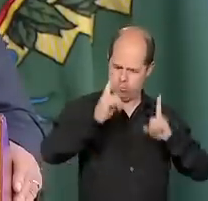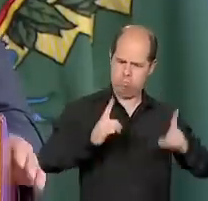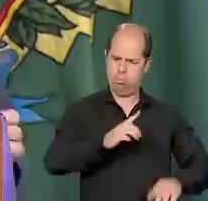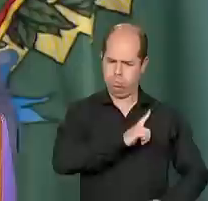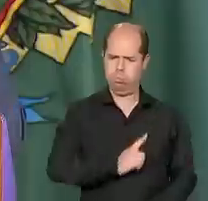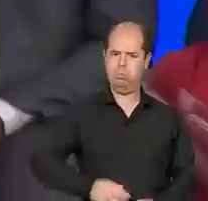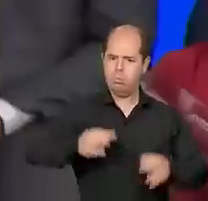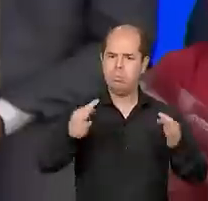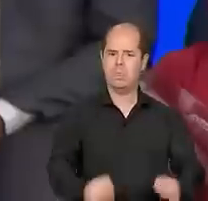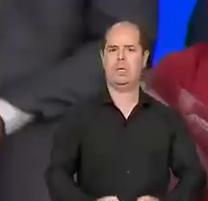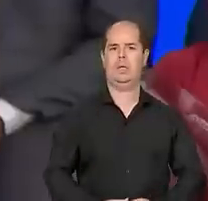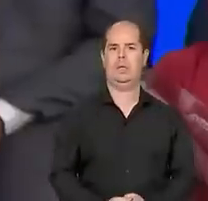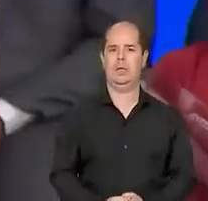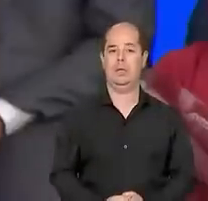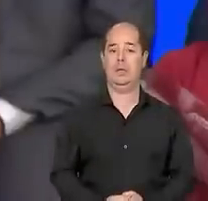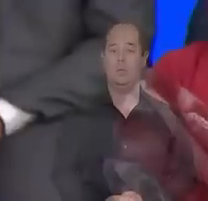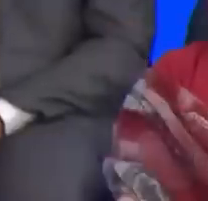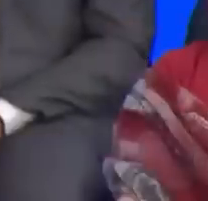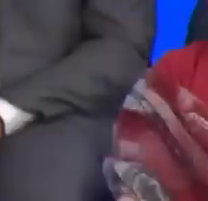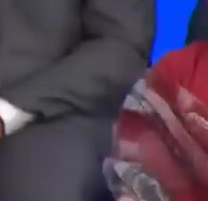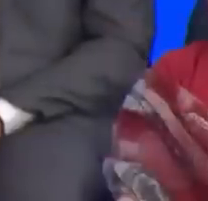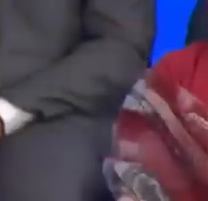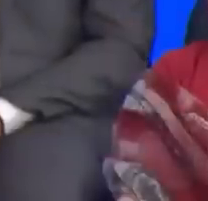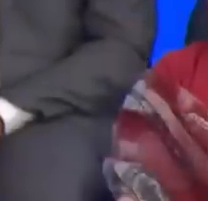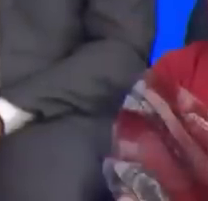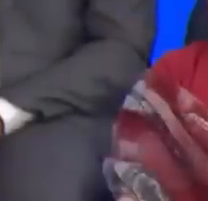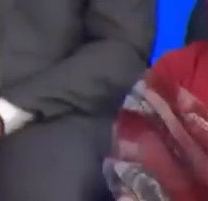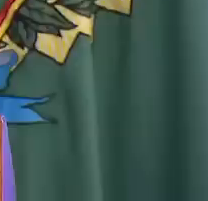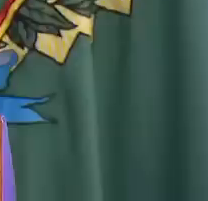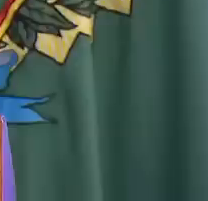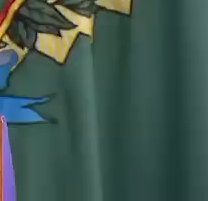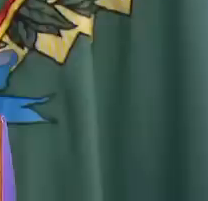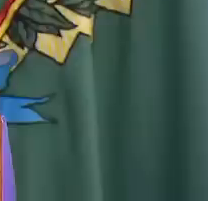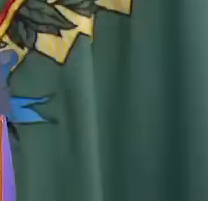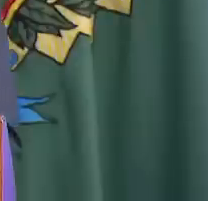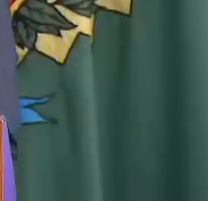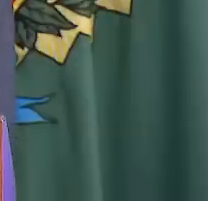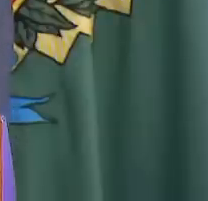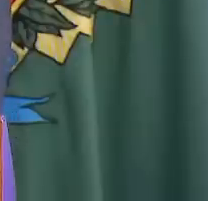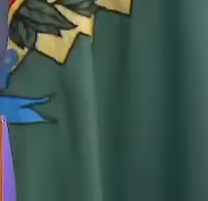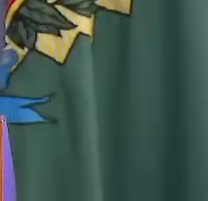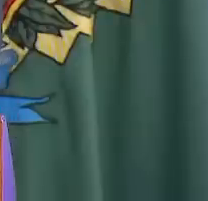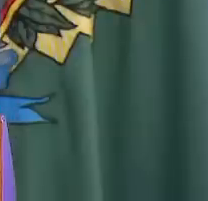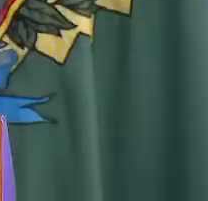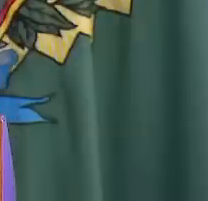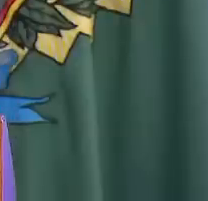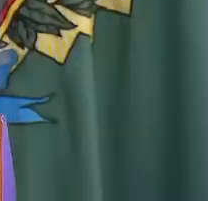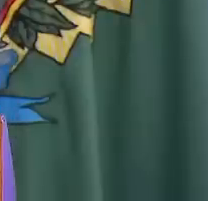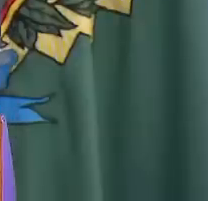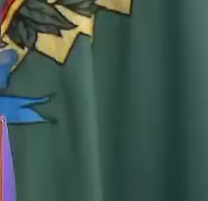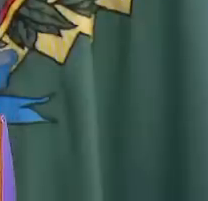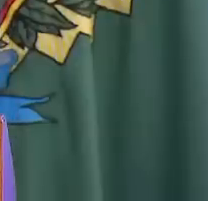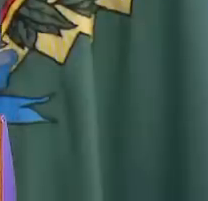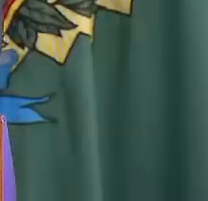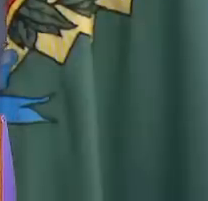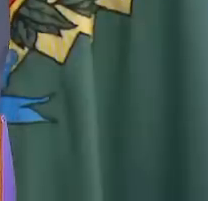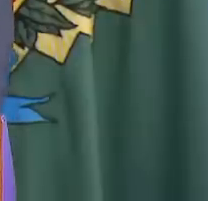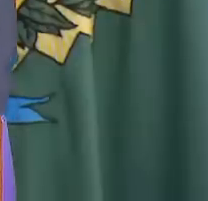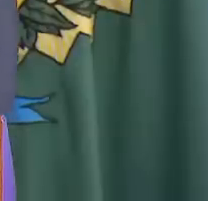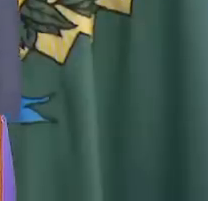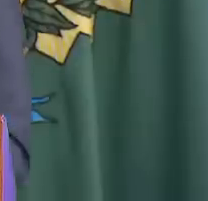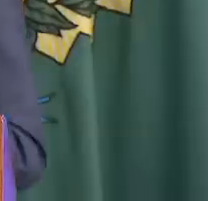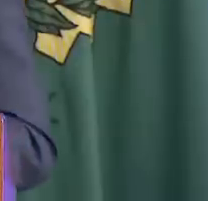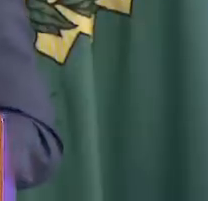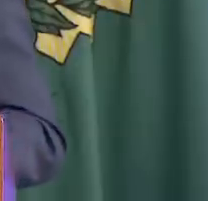ele. A segunda coisa que prova a credibilidade é a aprovação pela Câmara, e outra